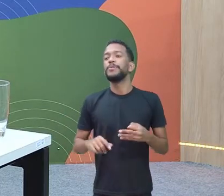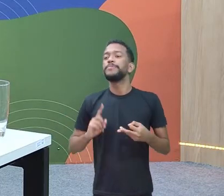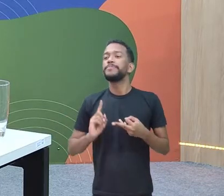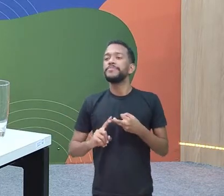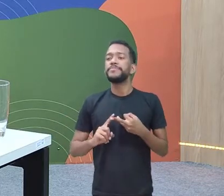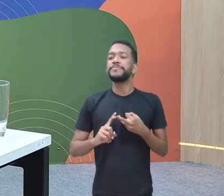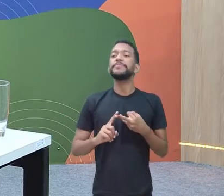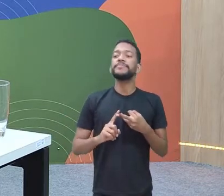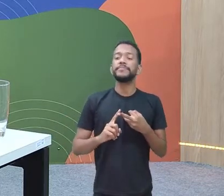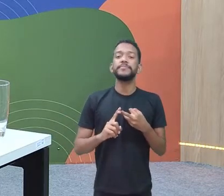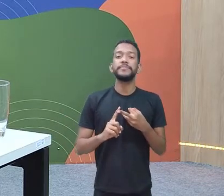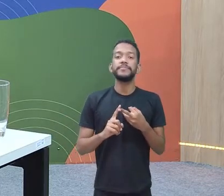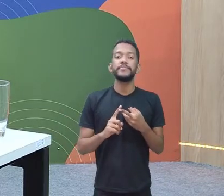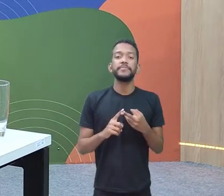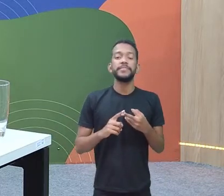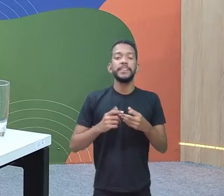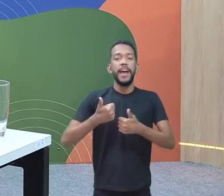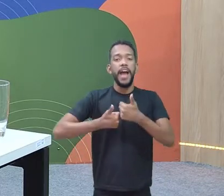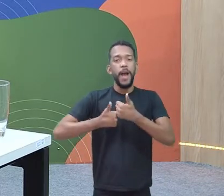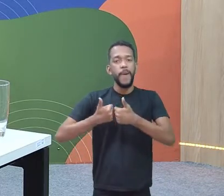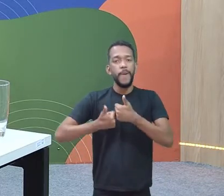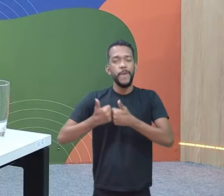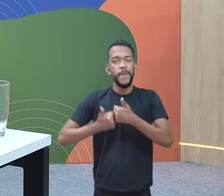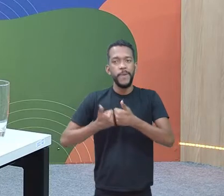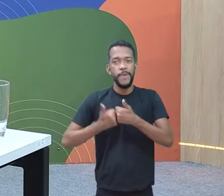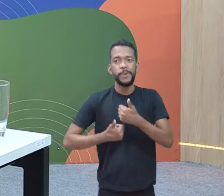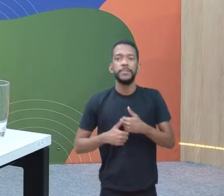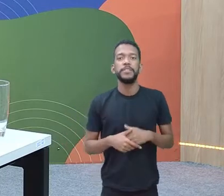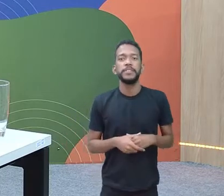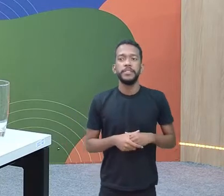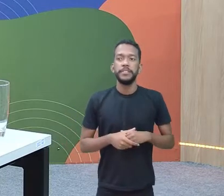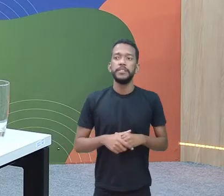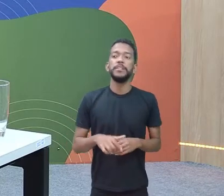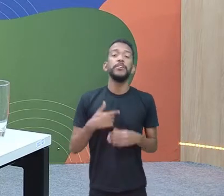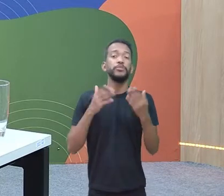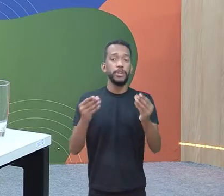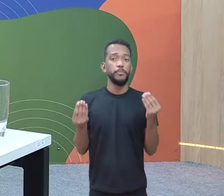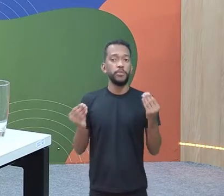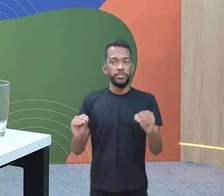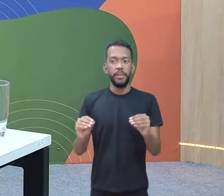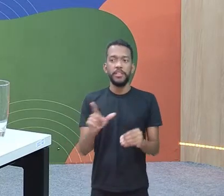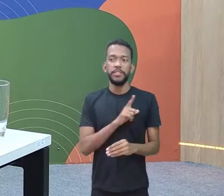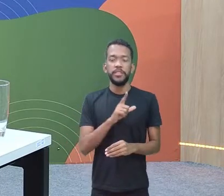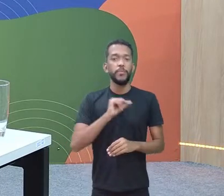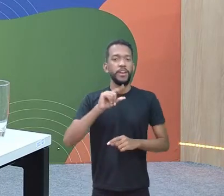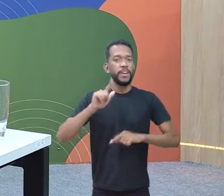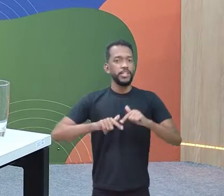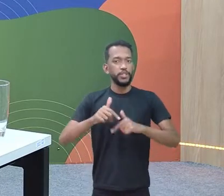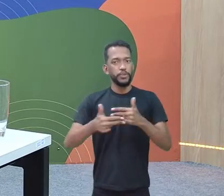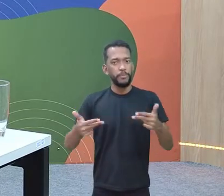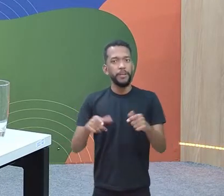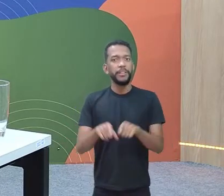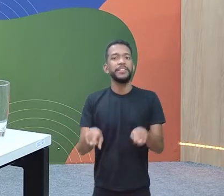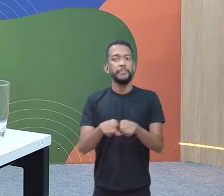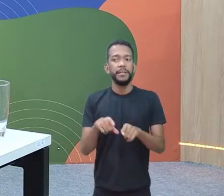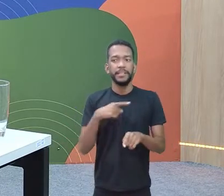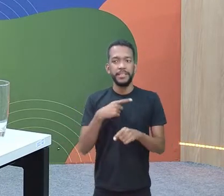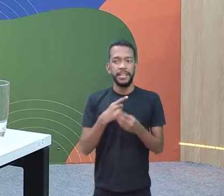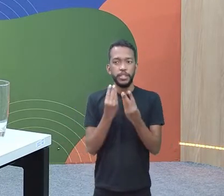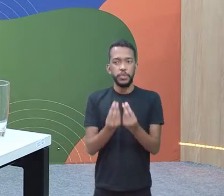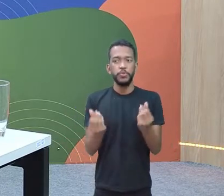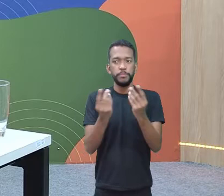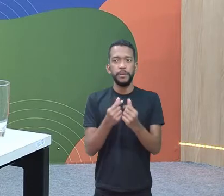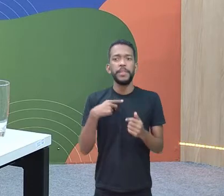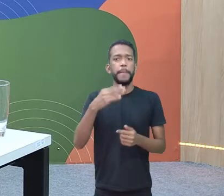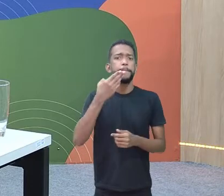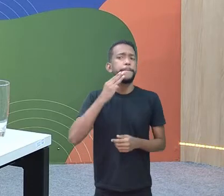arroz. Tudo isso nós vamos utilizar na nossa aula. Como eu coloquei aqui, nós temos instrumentos e temos também substâncias. Nós temos